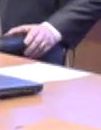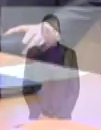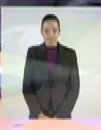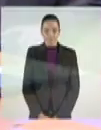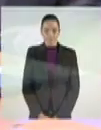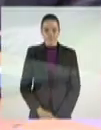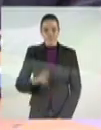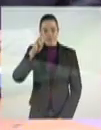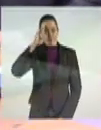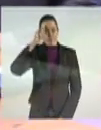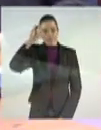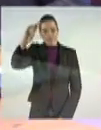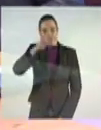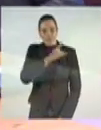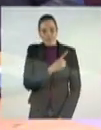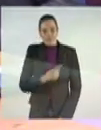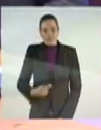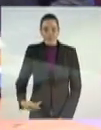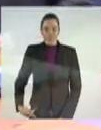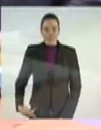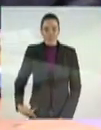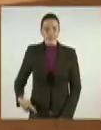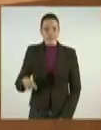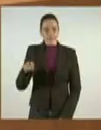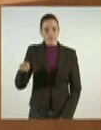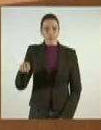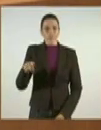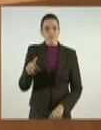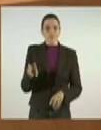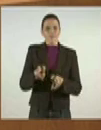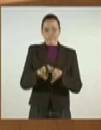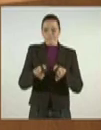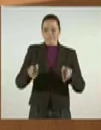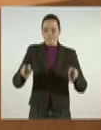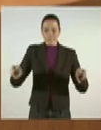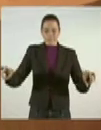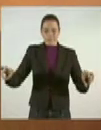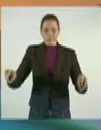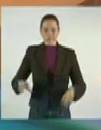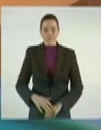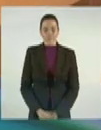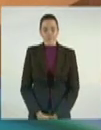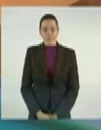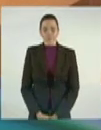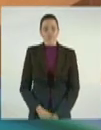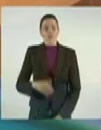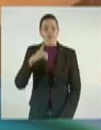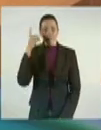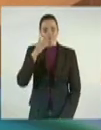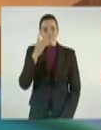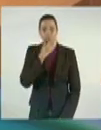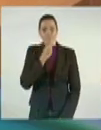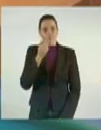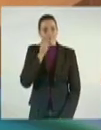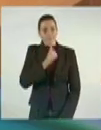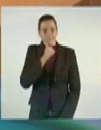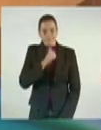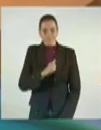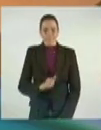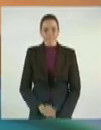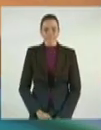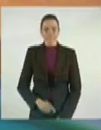senhor presidente membros da mesa senhoras e senhores deputados